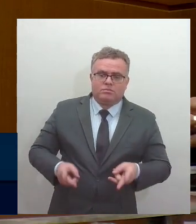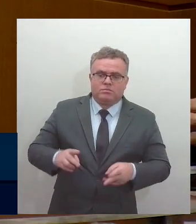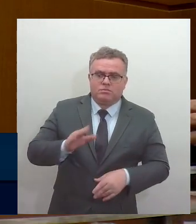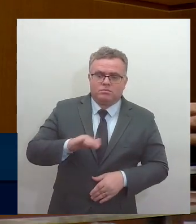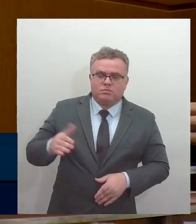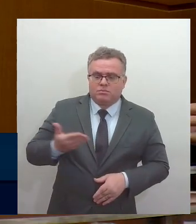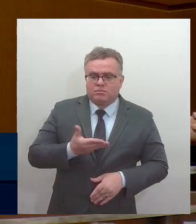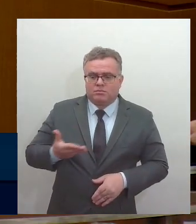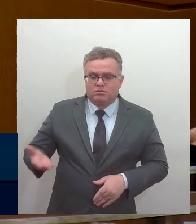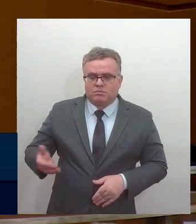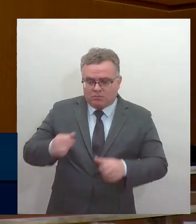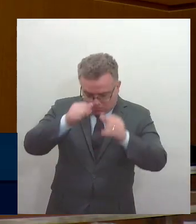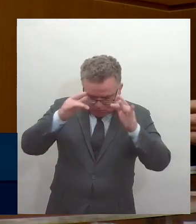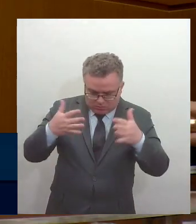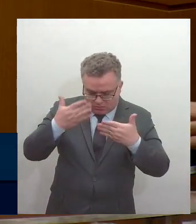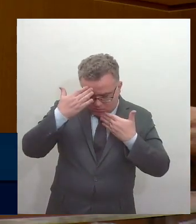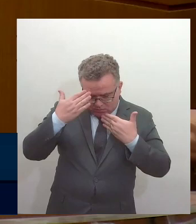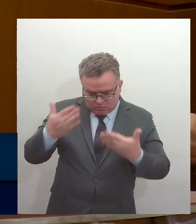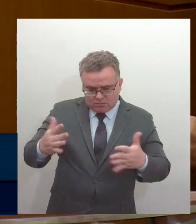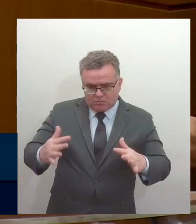Deus nos abençoe.